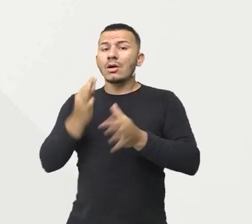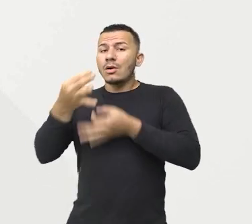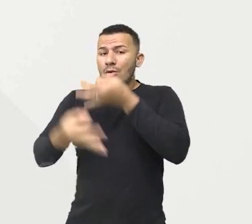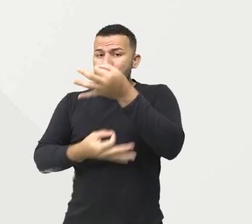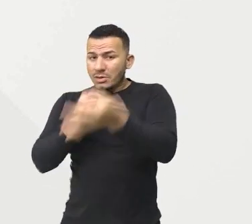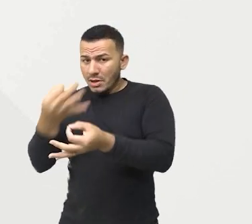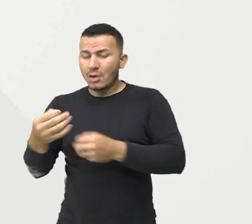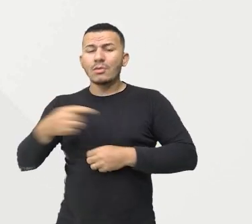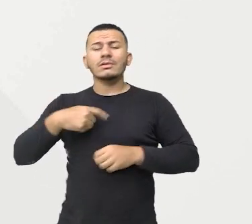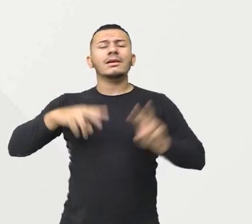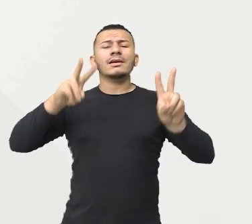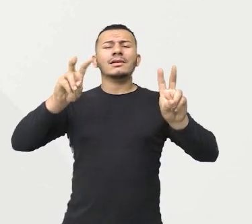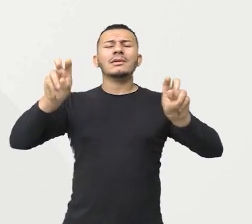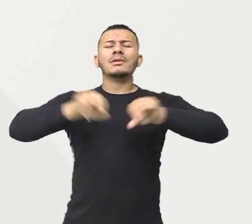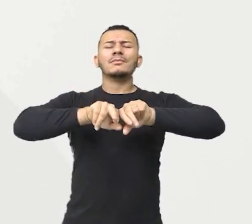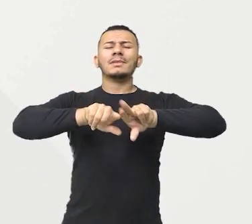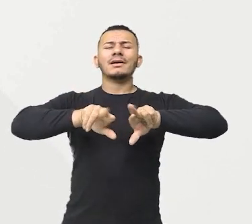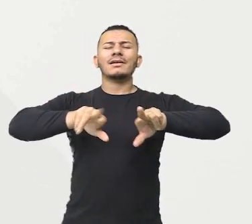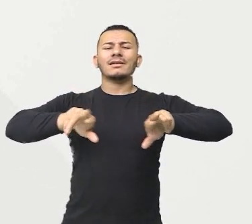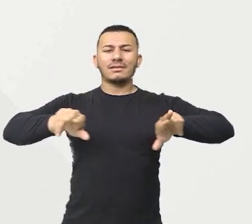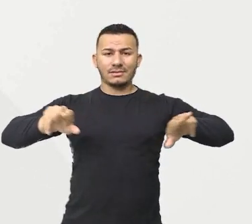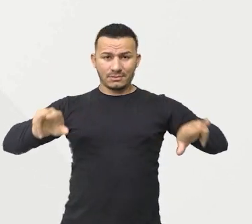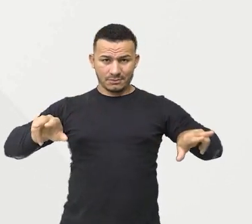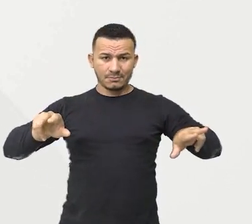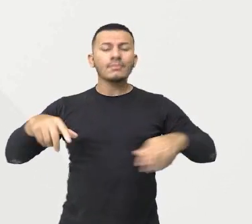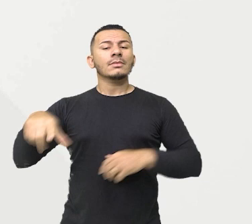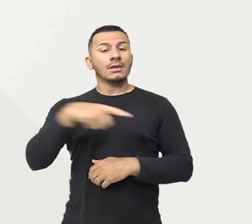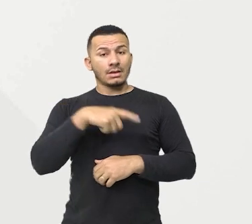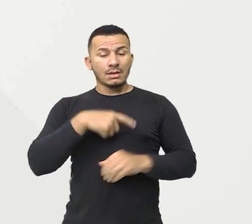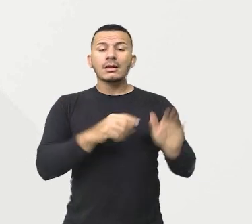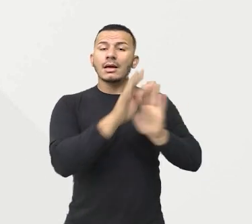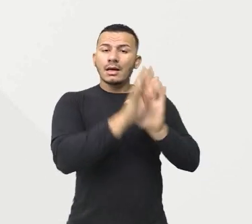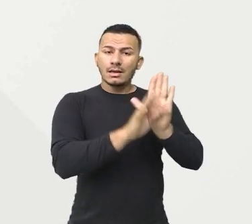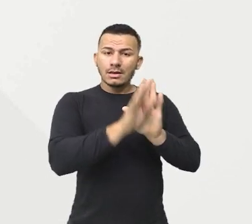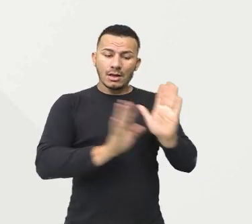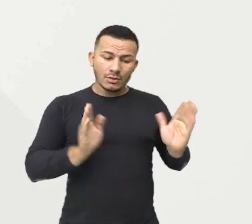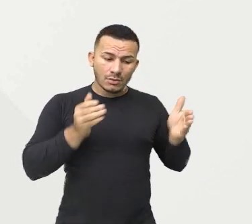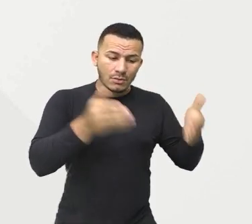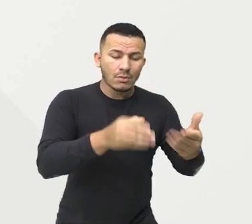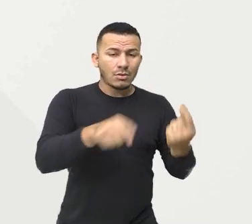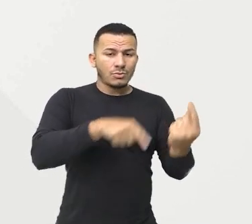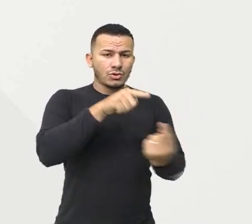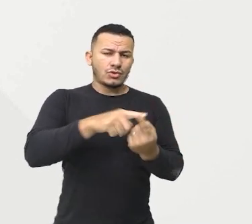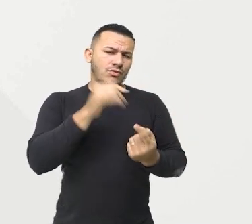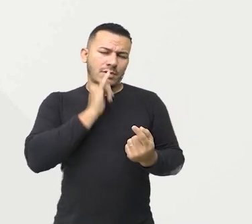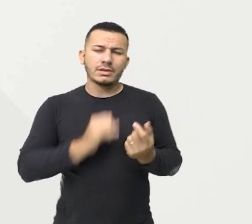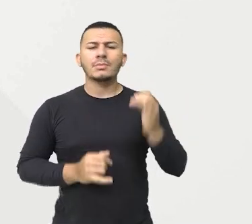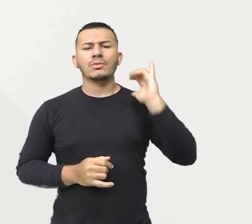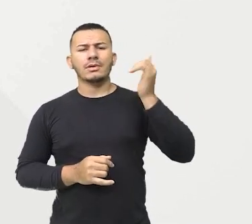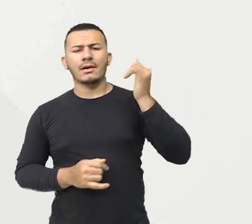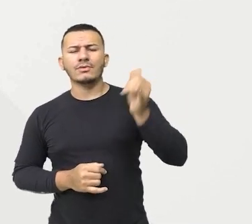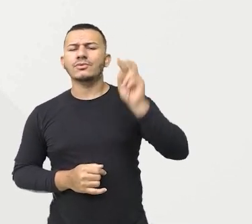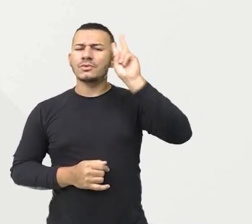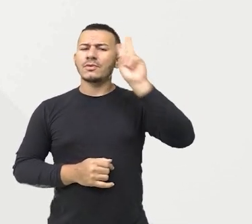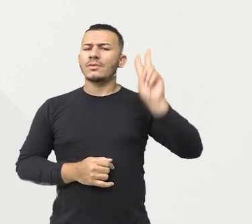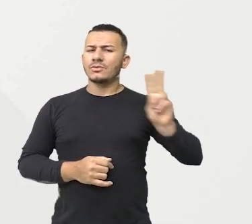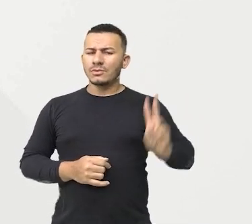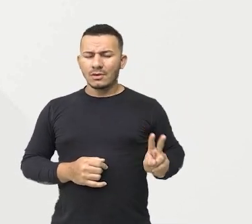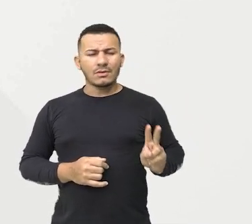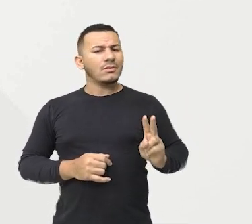variados assuntos, não é? Então, assim como existem textos que servem para contar histórias, textos que servem